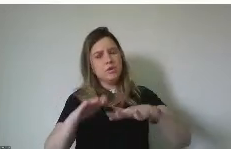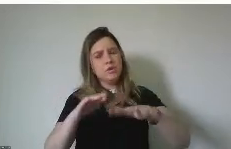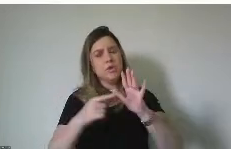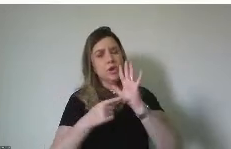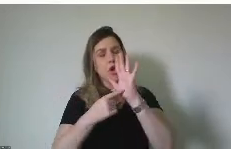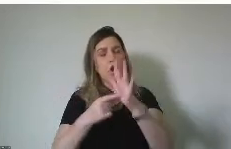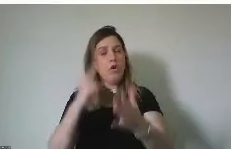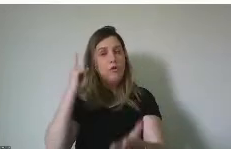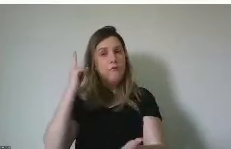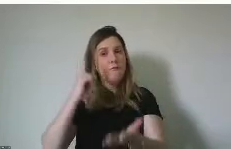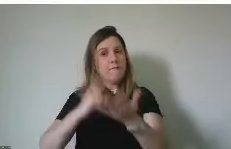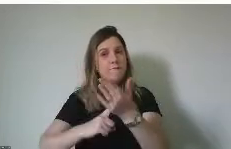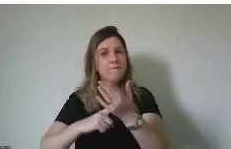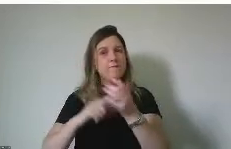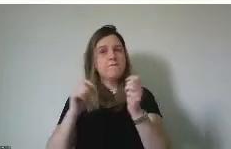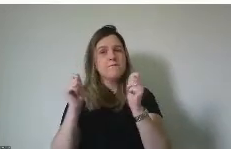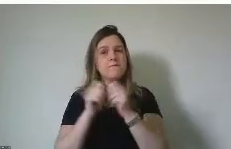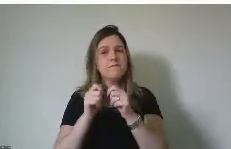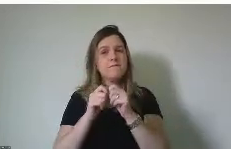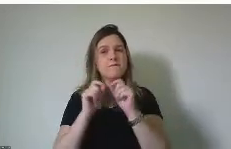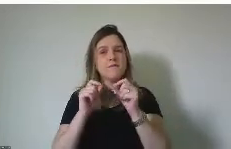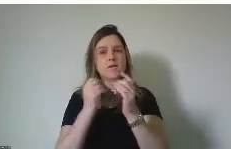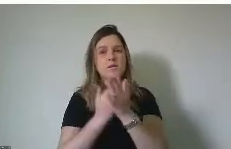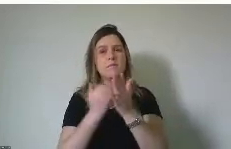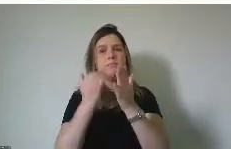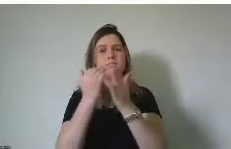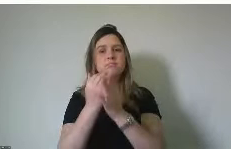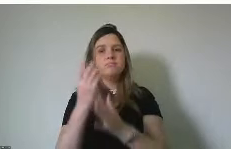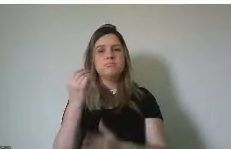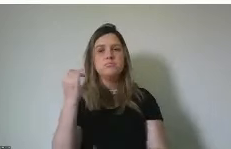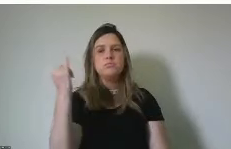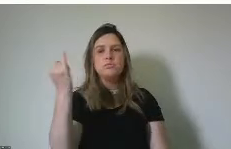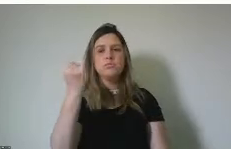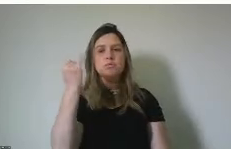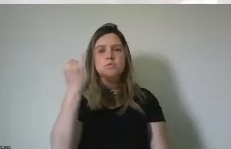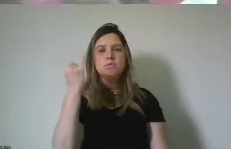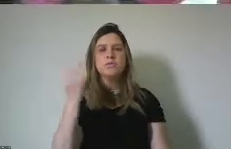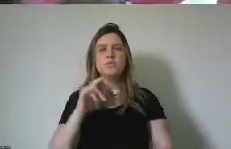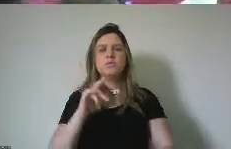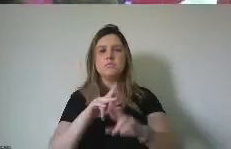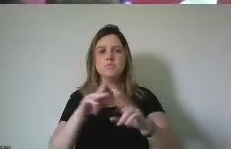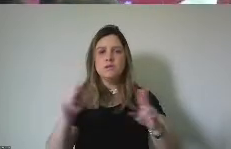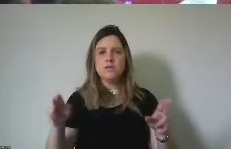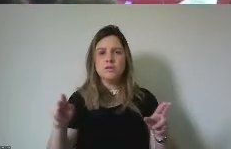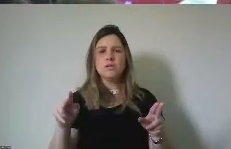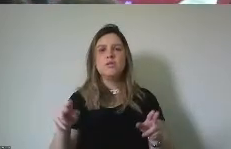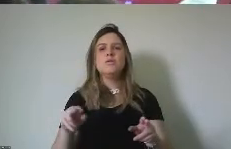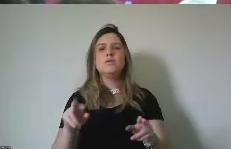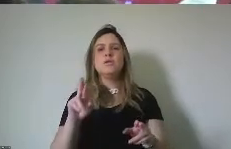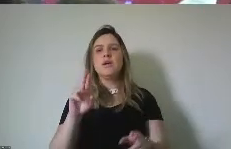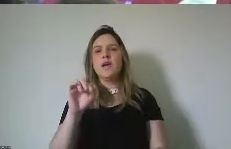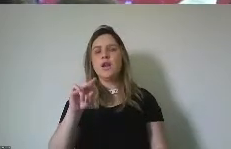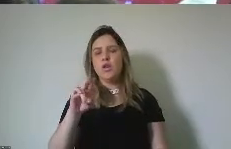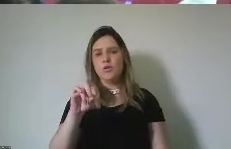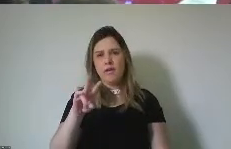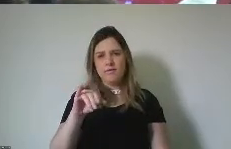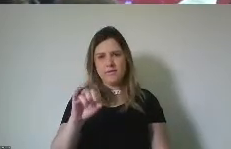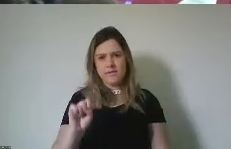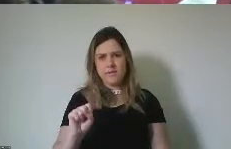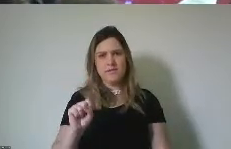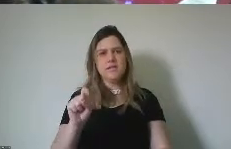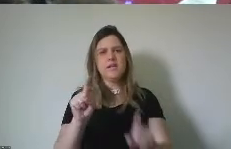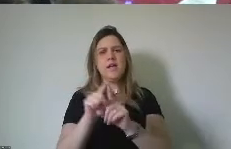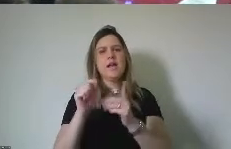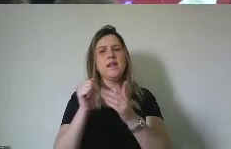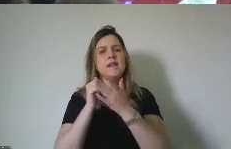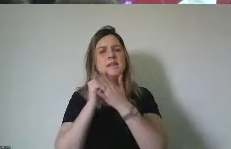mas o que é muito importante é que a geração variável que tem a localização geográfica dispersa traz os